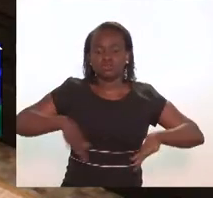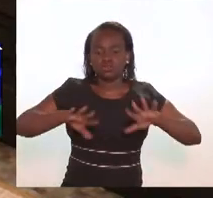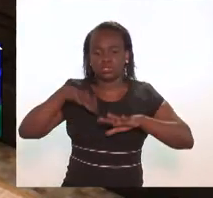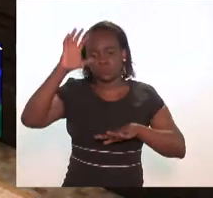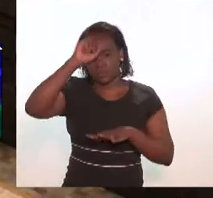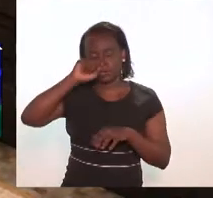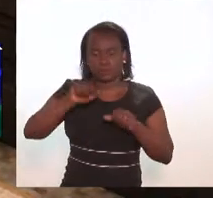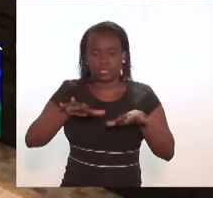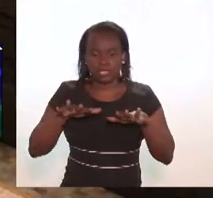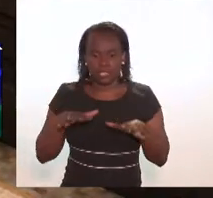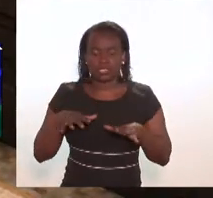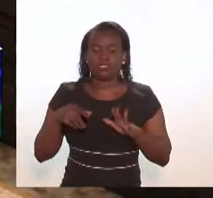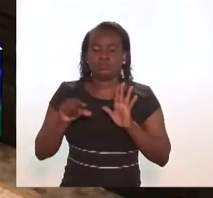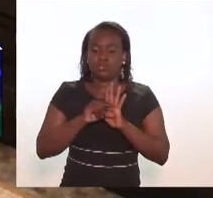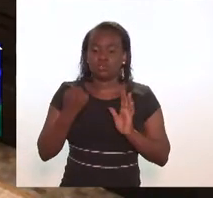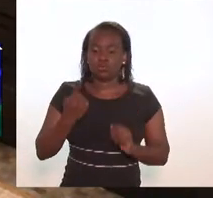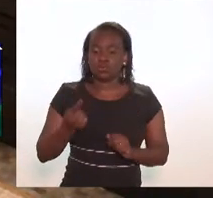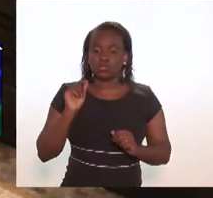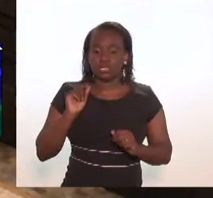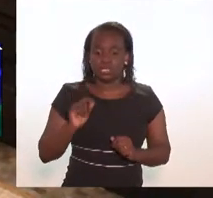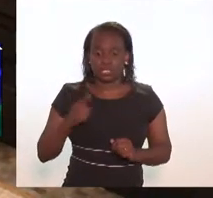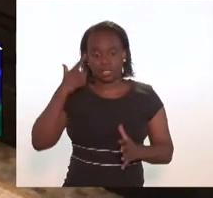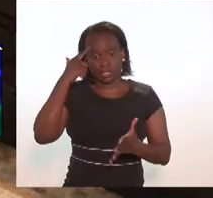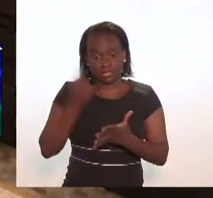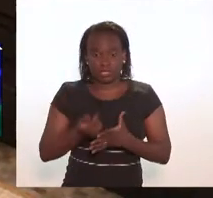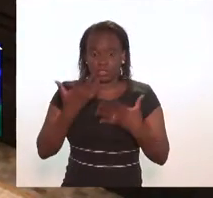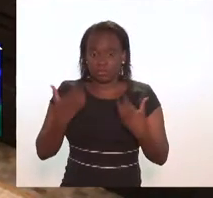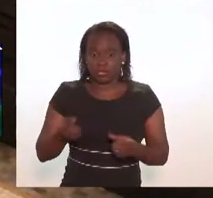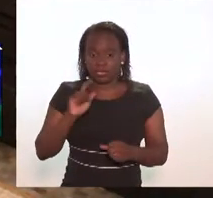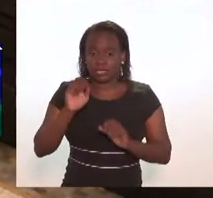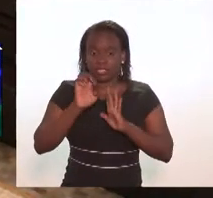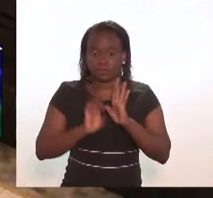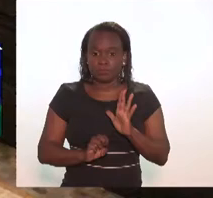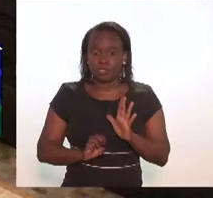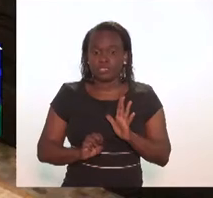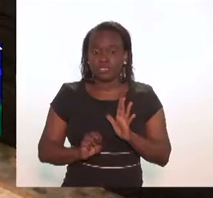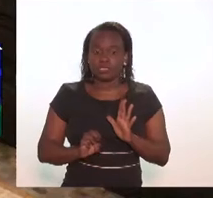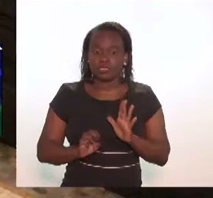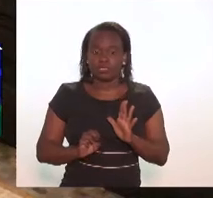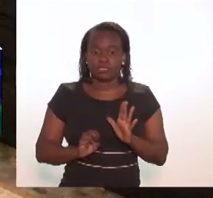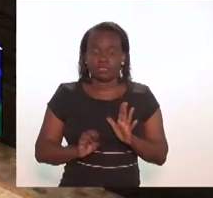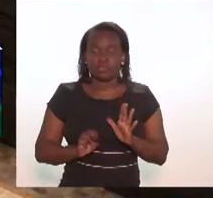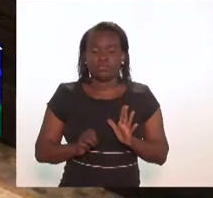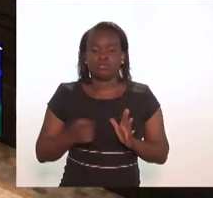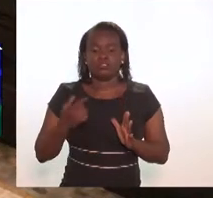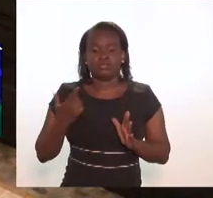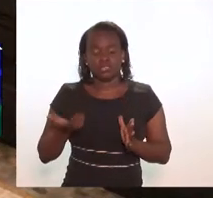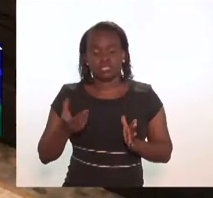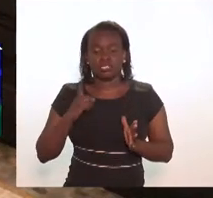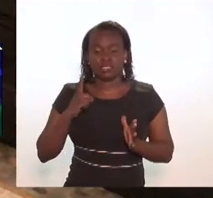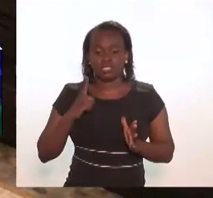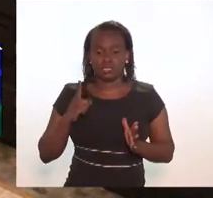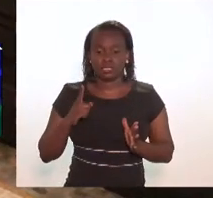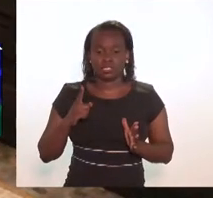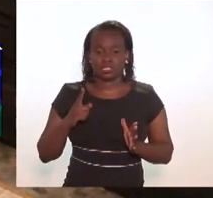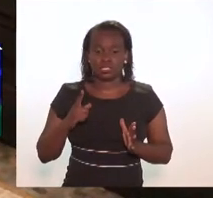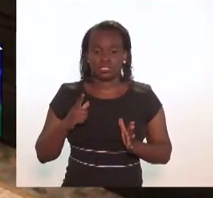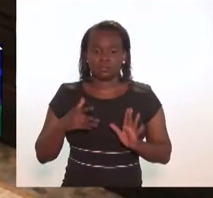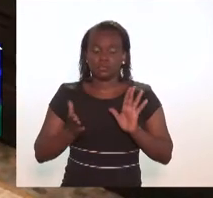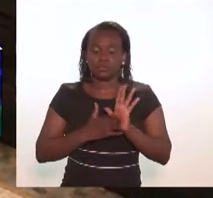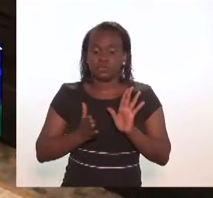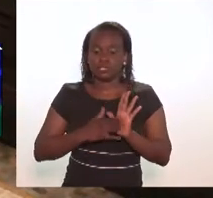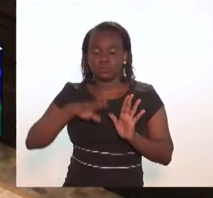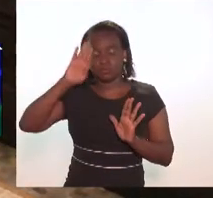plenário. Parágrafo único. O parecer contrário à emenda não obsta a que a